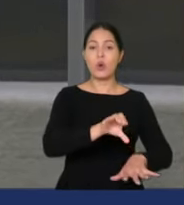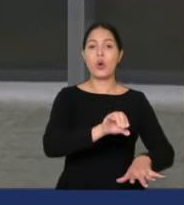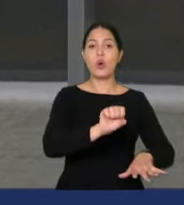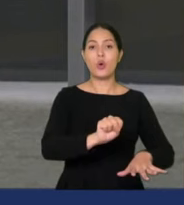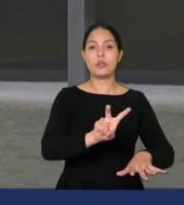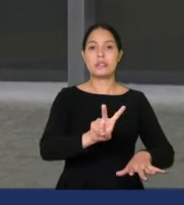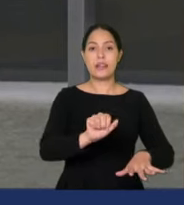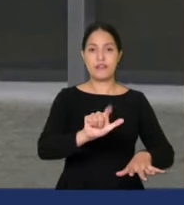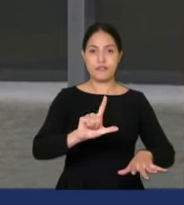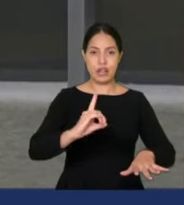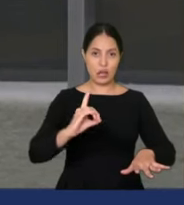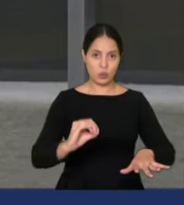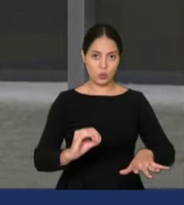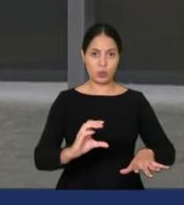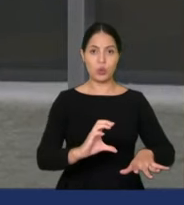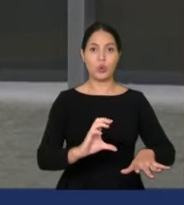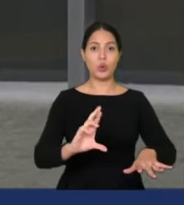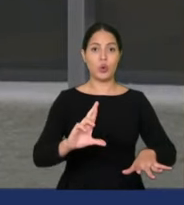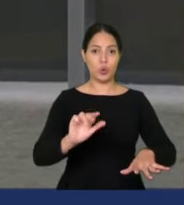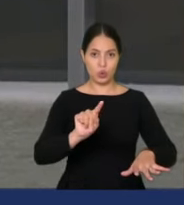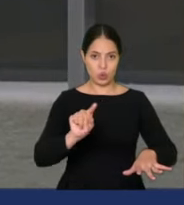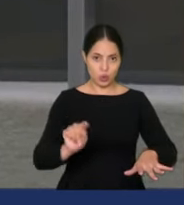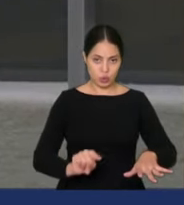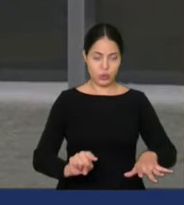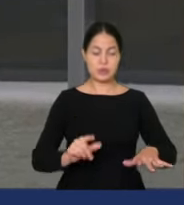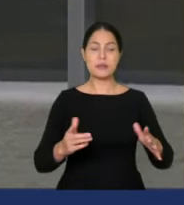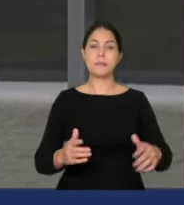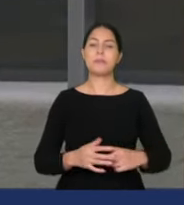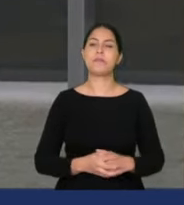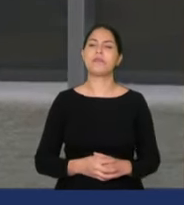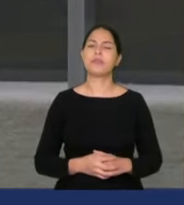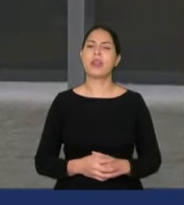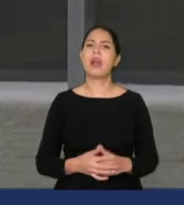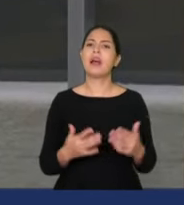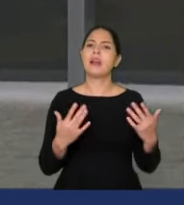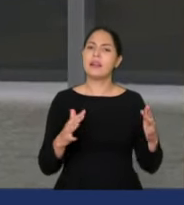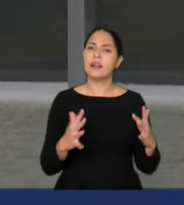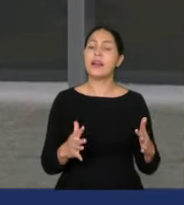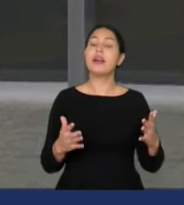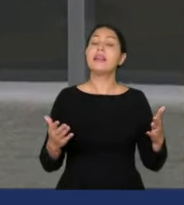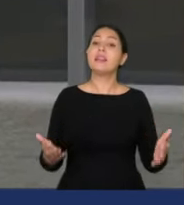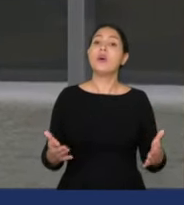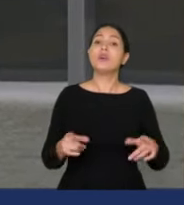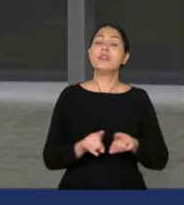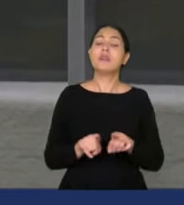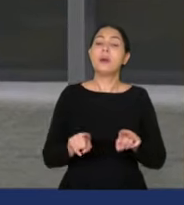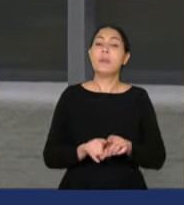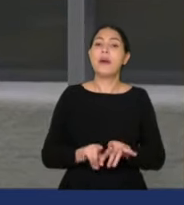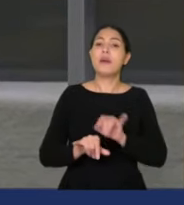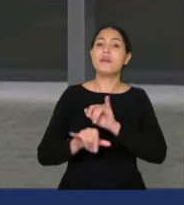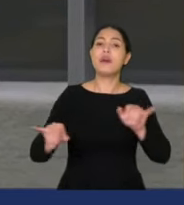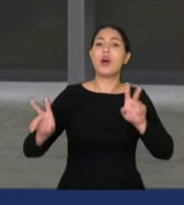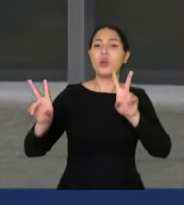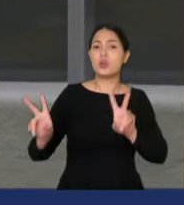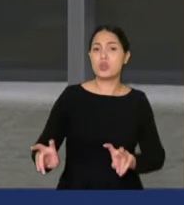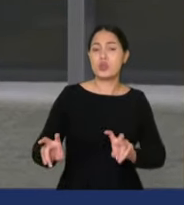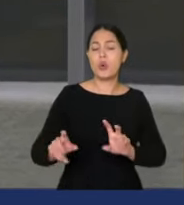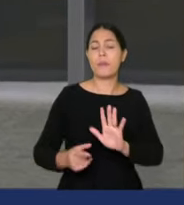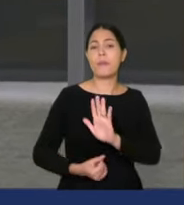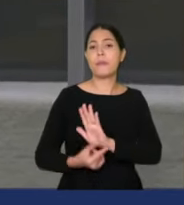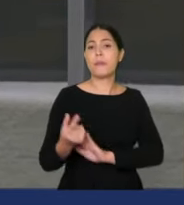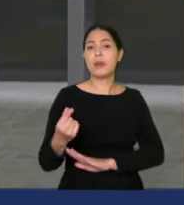da cadeia de petróleo e gás, em particular da gasolina, com a proposta do governo de redução de ICMS, é